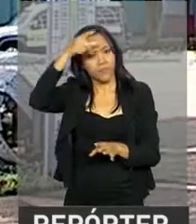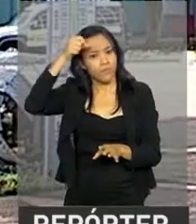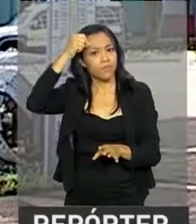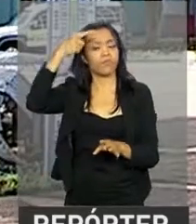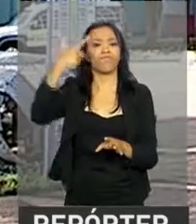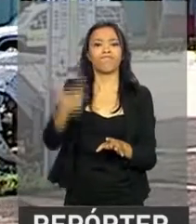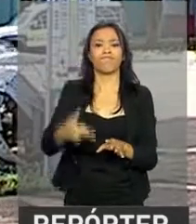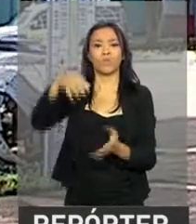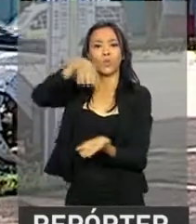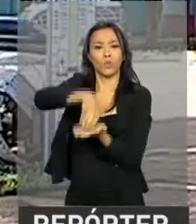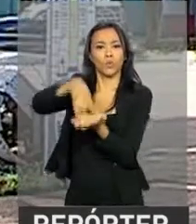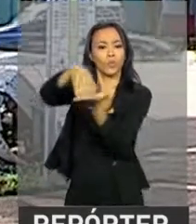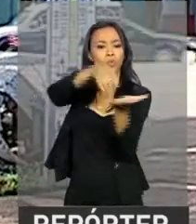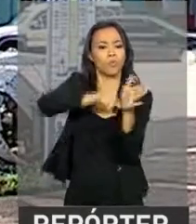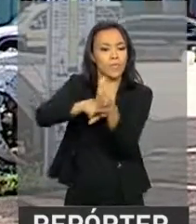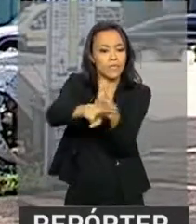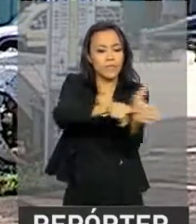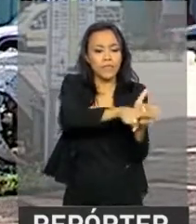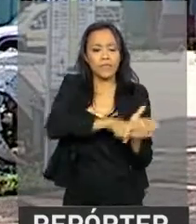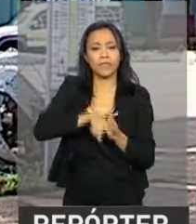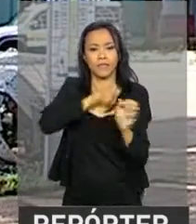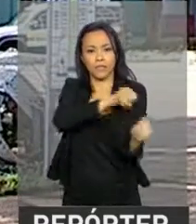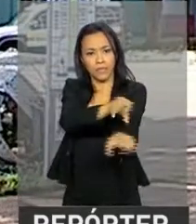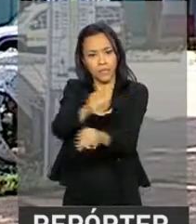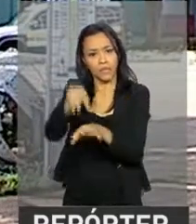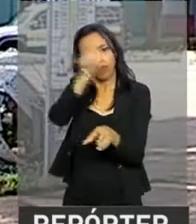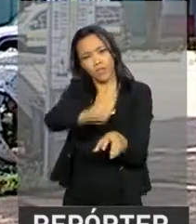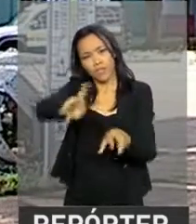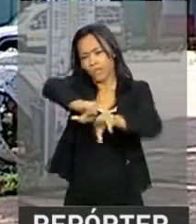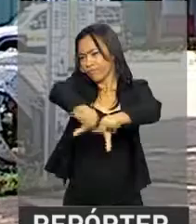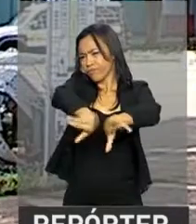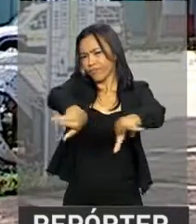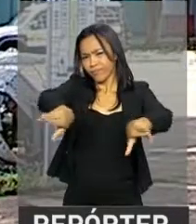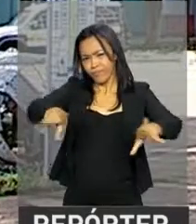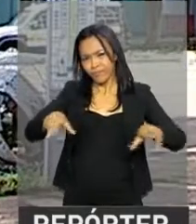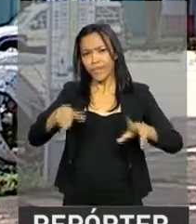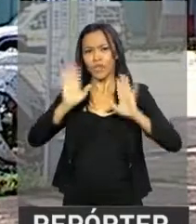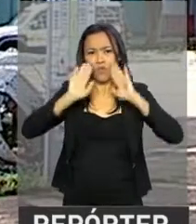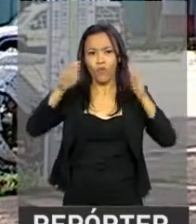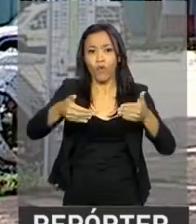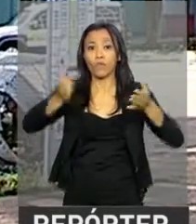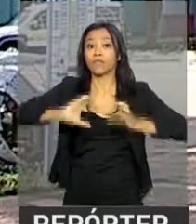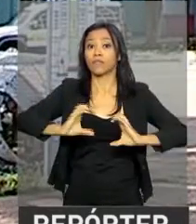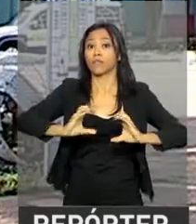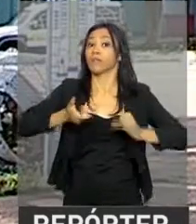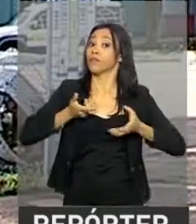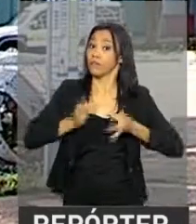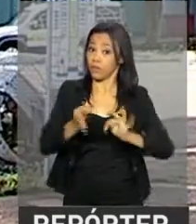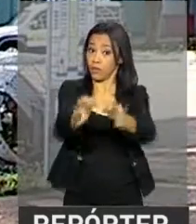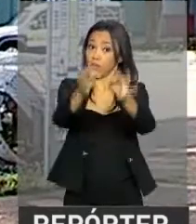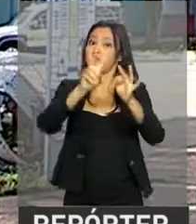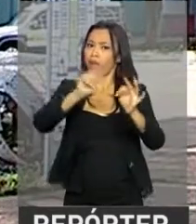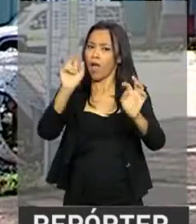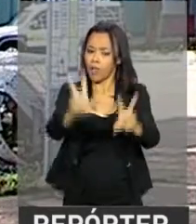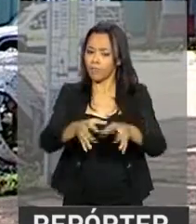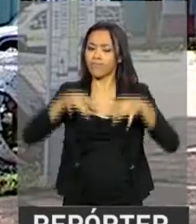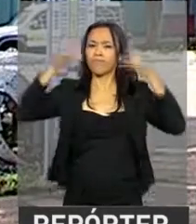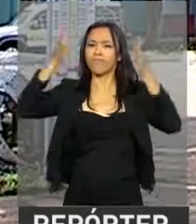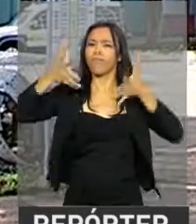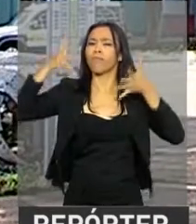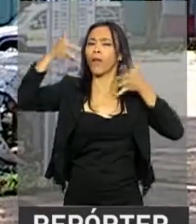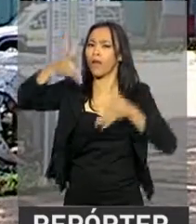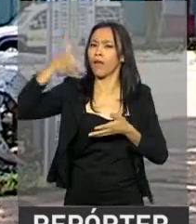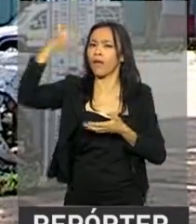instituições de pesquisa e ensino e entidades ligadas à ciência e tecnologia vão realizar palestras,